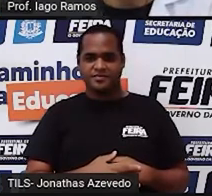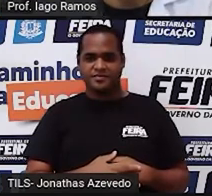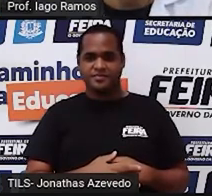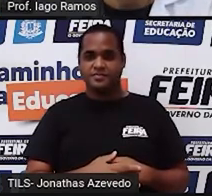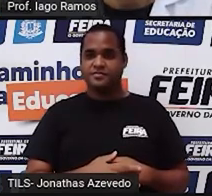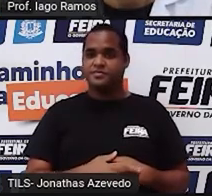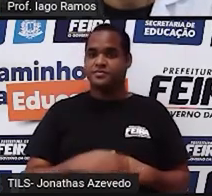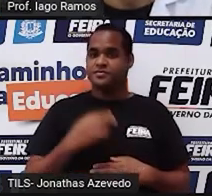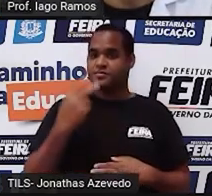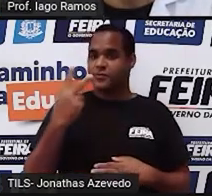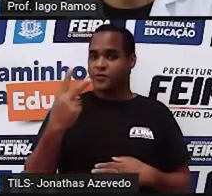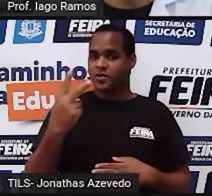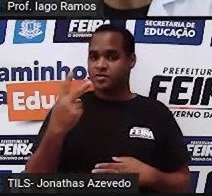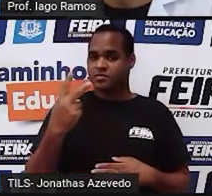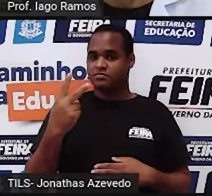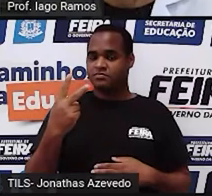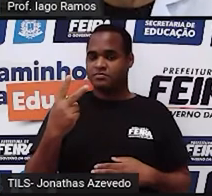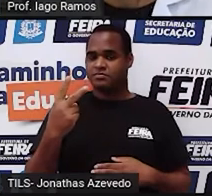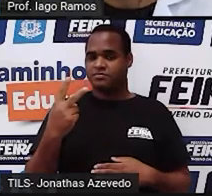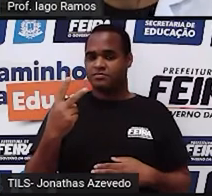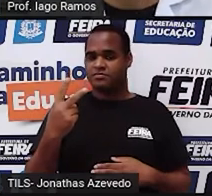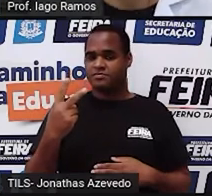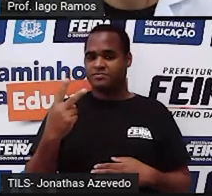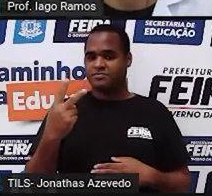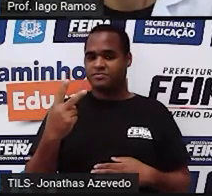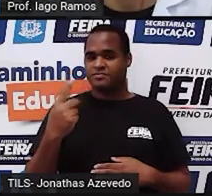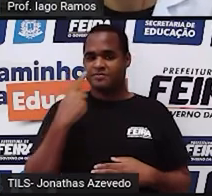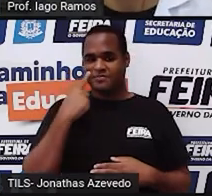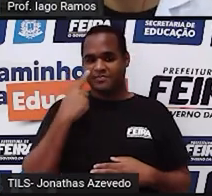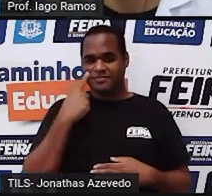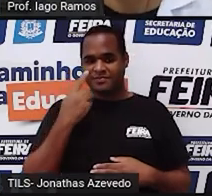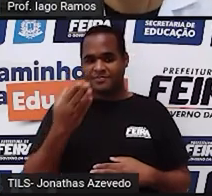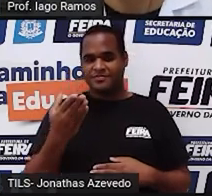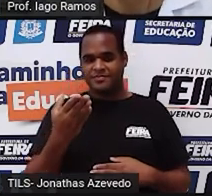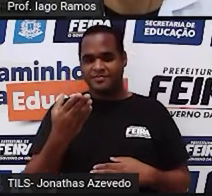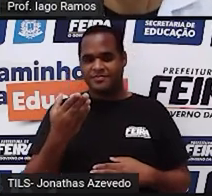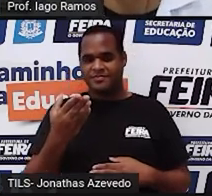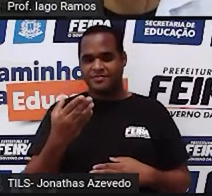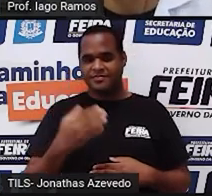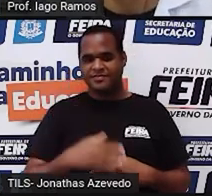12 raiz quadrada Olha o resultado